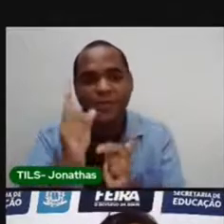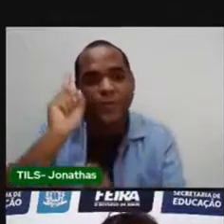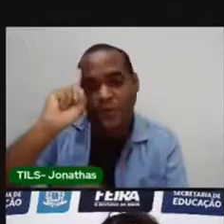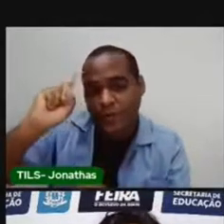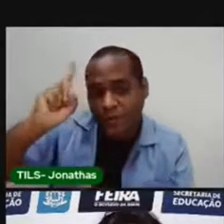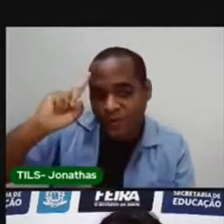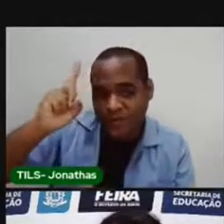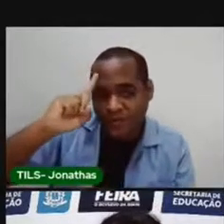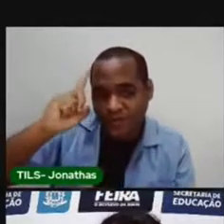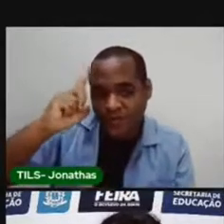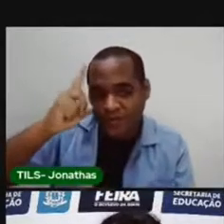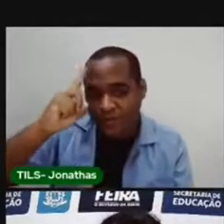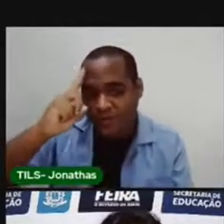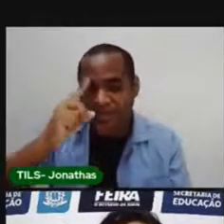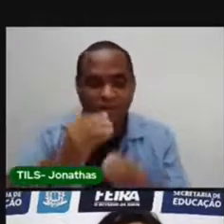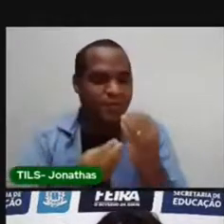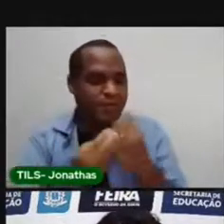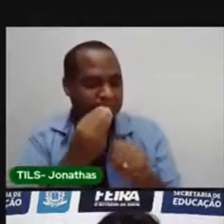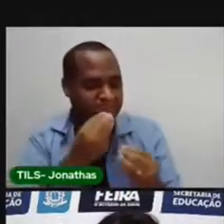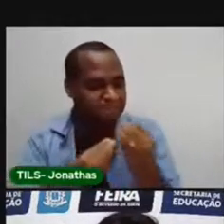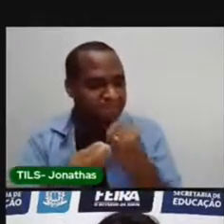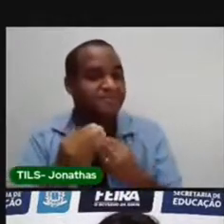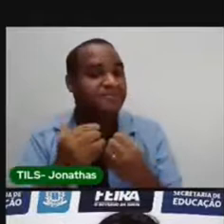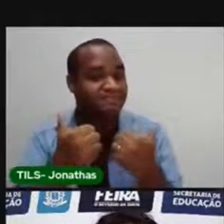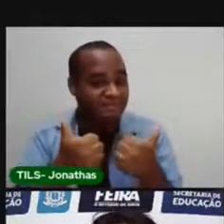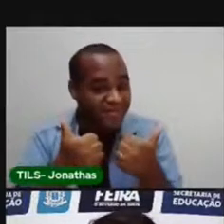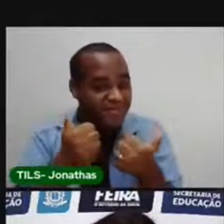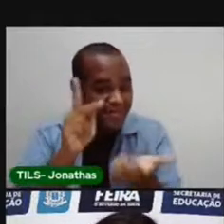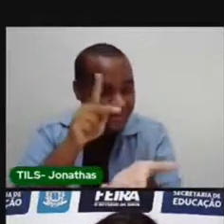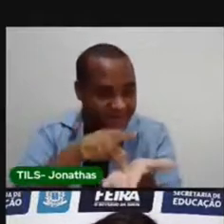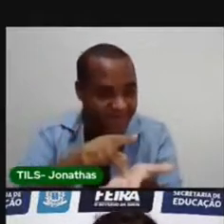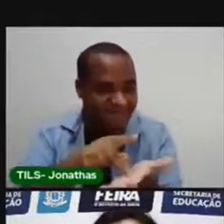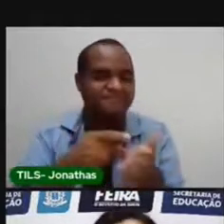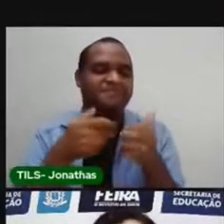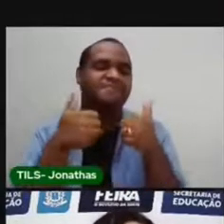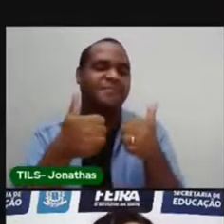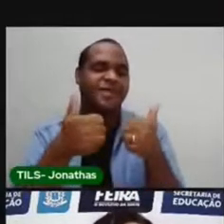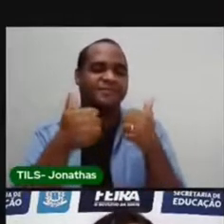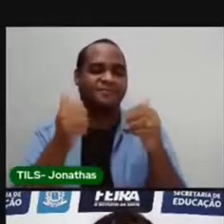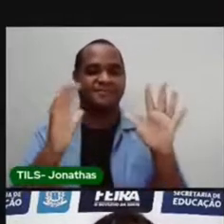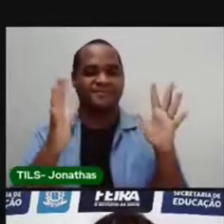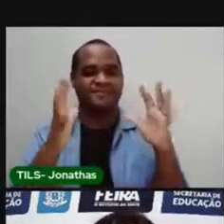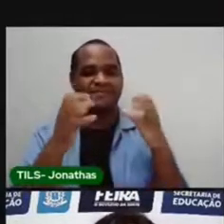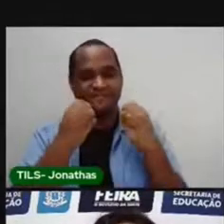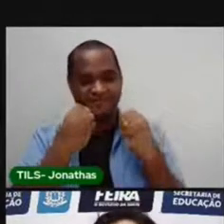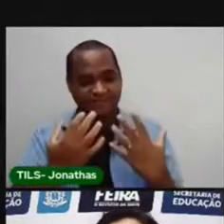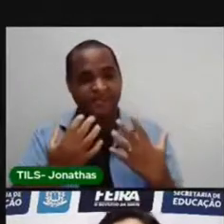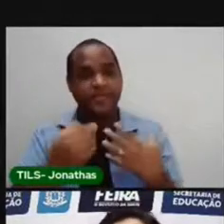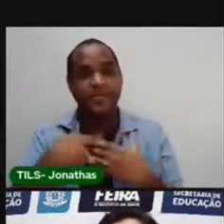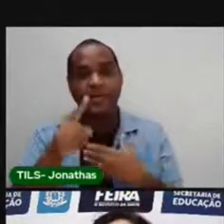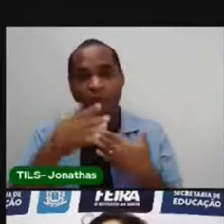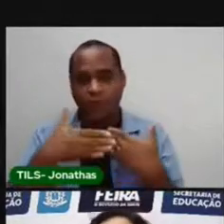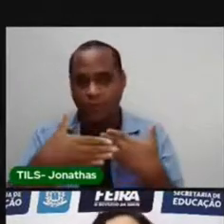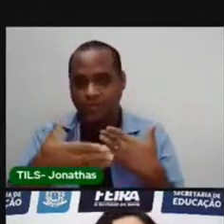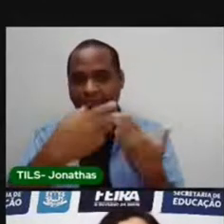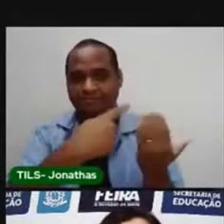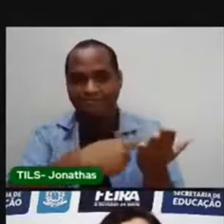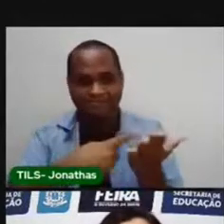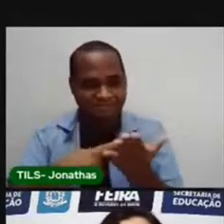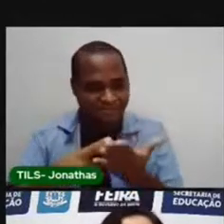diariamente para colocar os nossos alimentos. Não é verdade? Muito bem. Vamos continuar com essa parlenda.